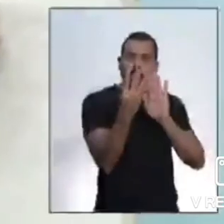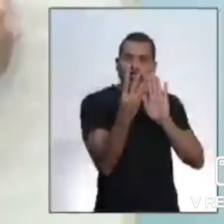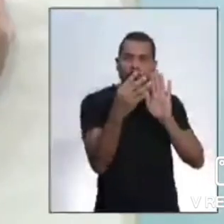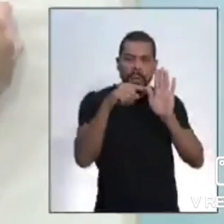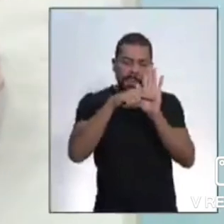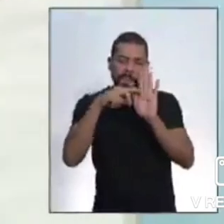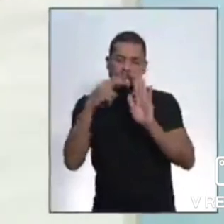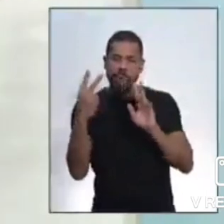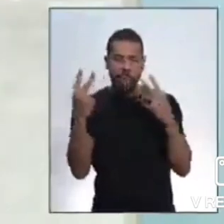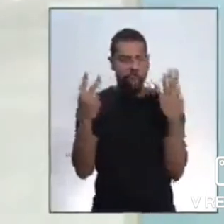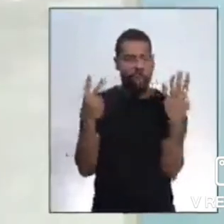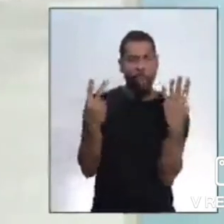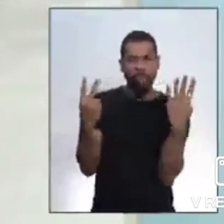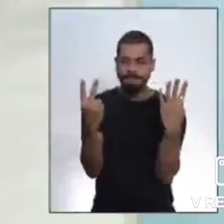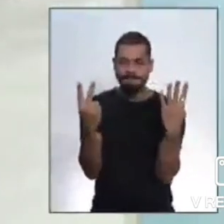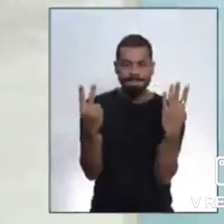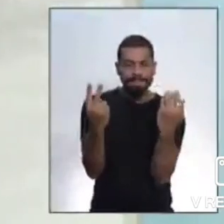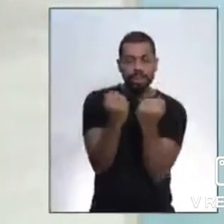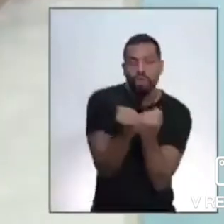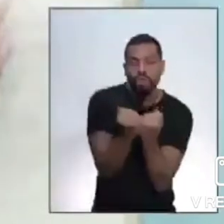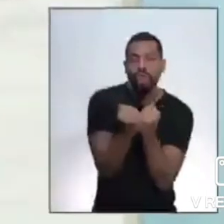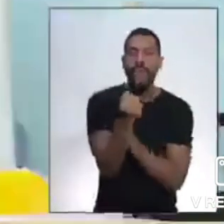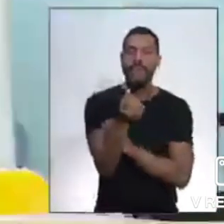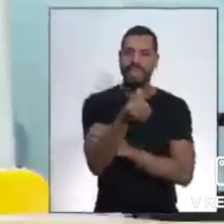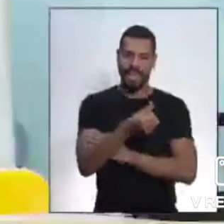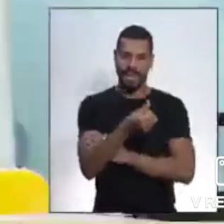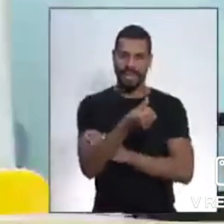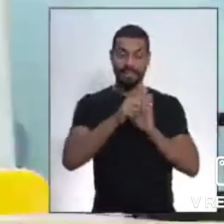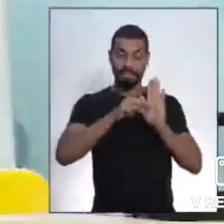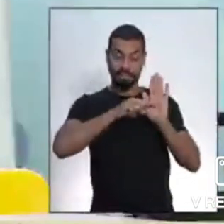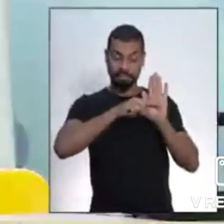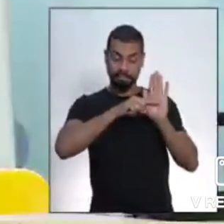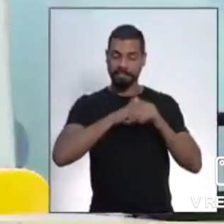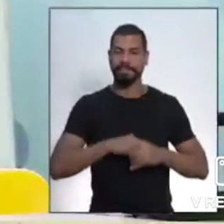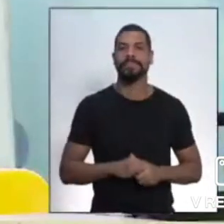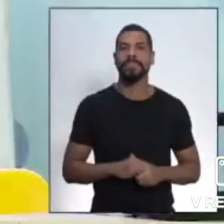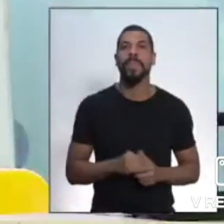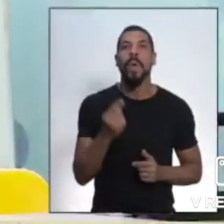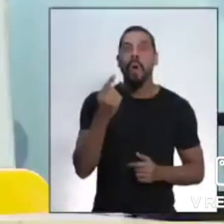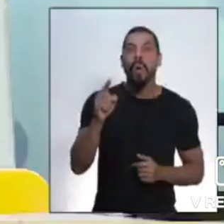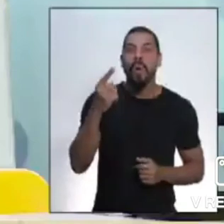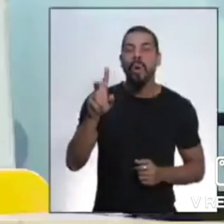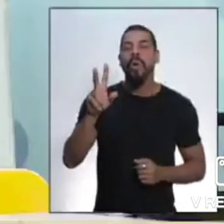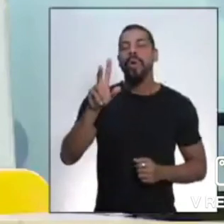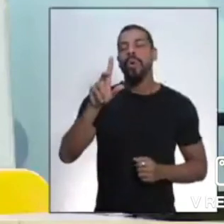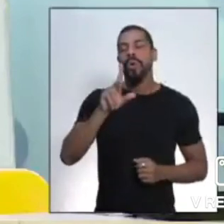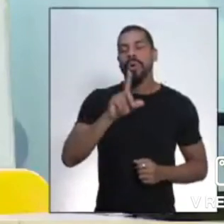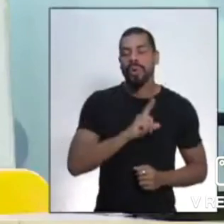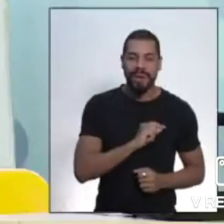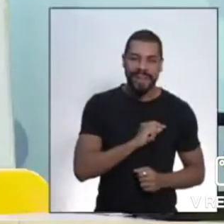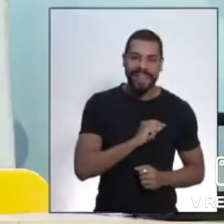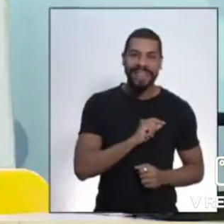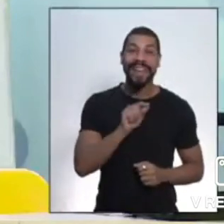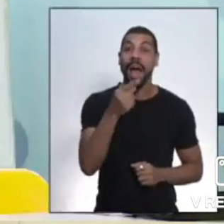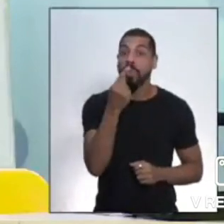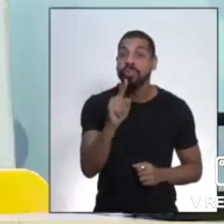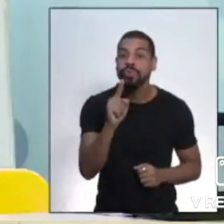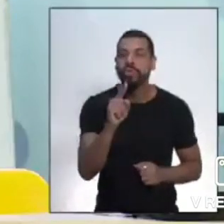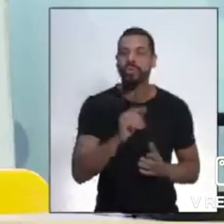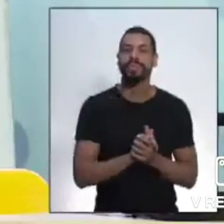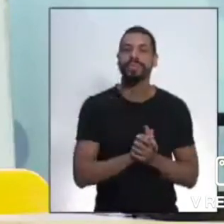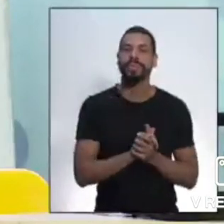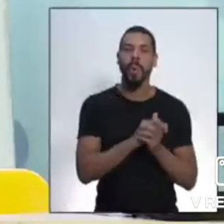menos 2, menos 6. E o último, ufa, para terminar, menos